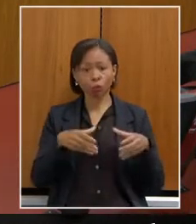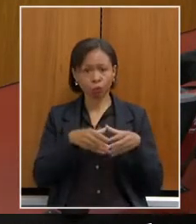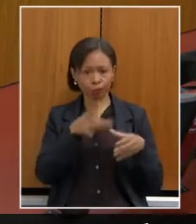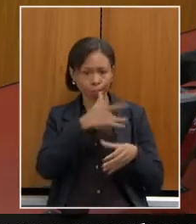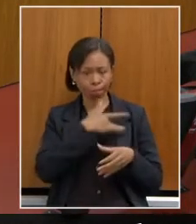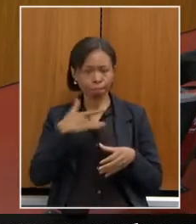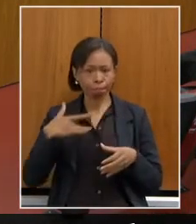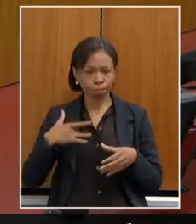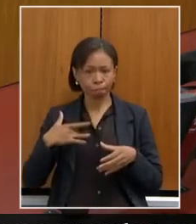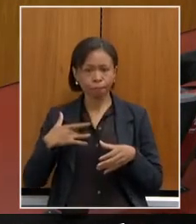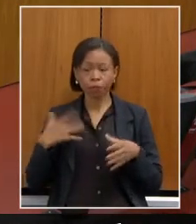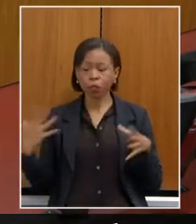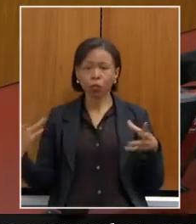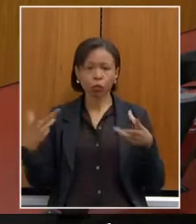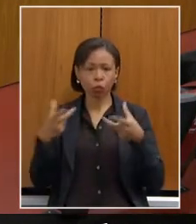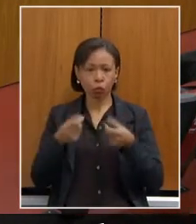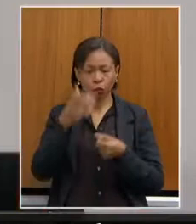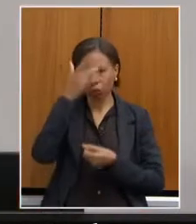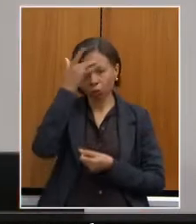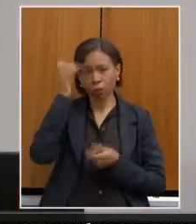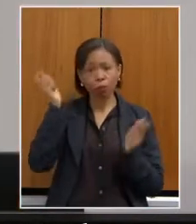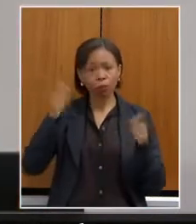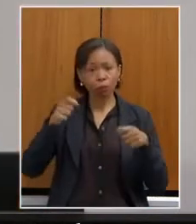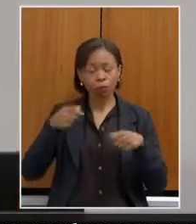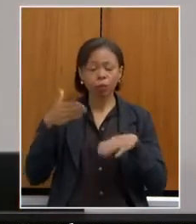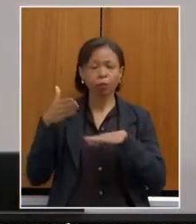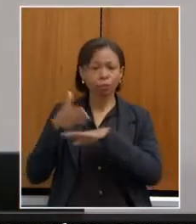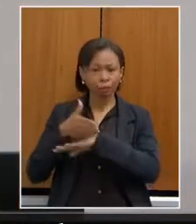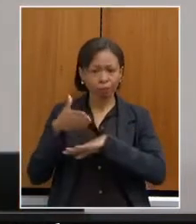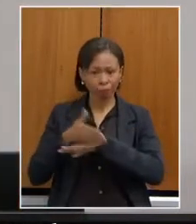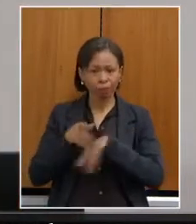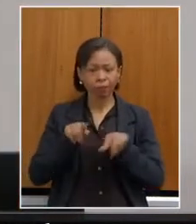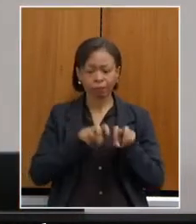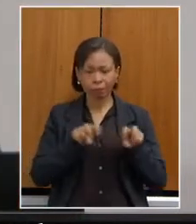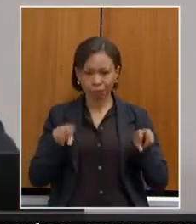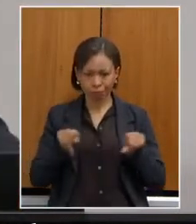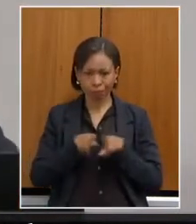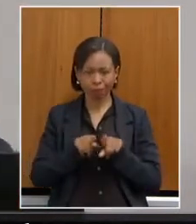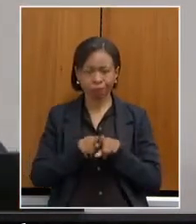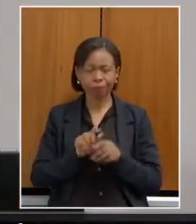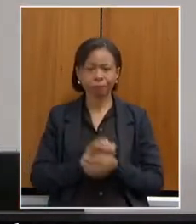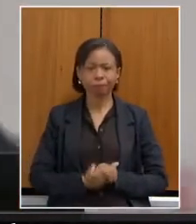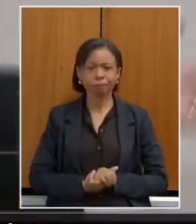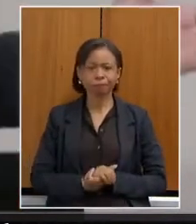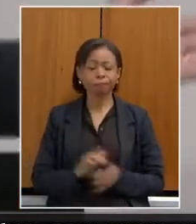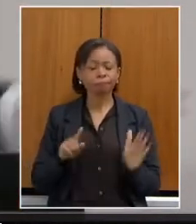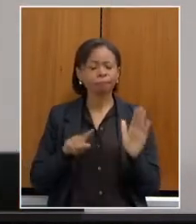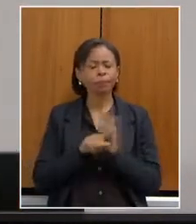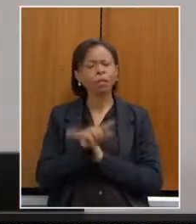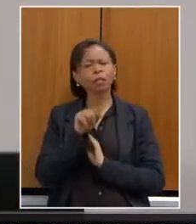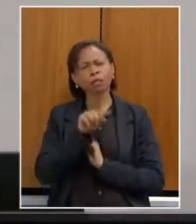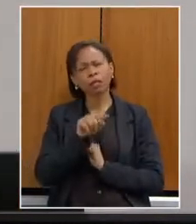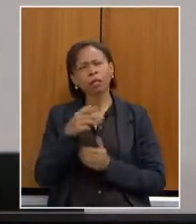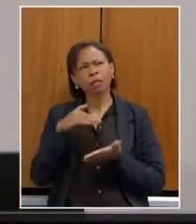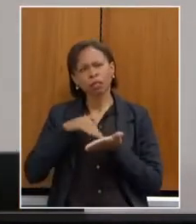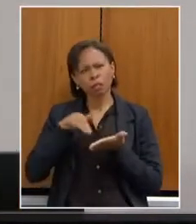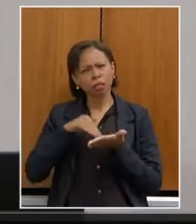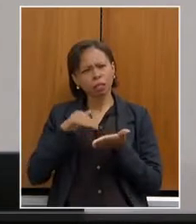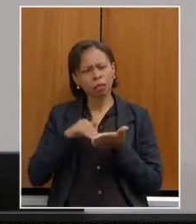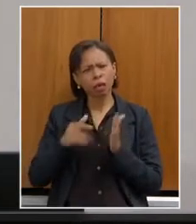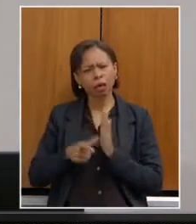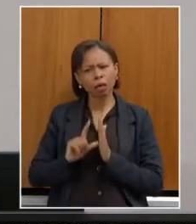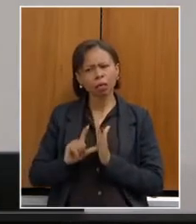que todos os colegas possam participar. Secretário, ouvi, inclusive, agora há pouco,